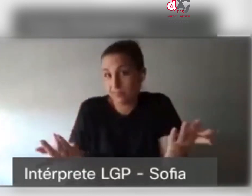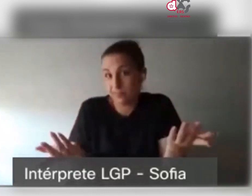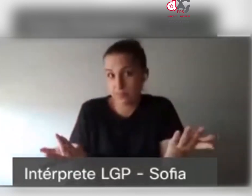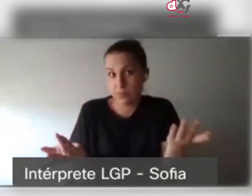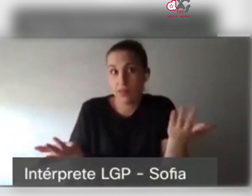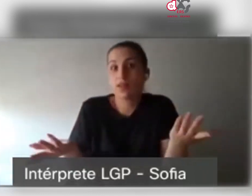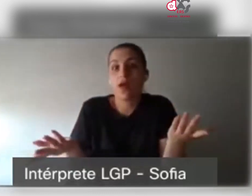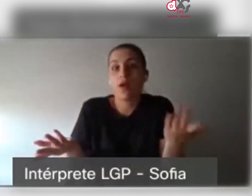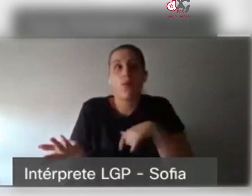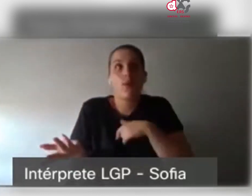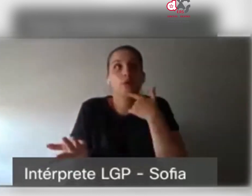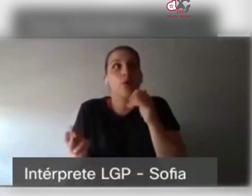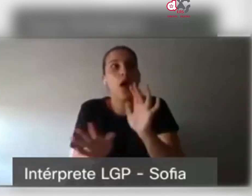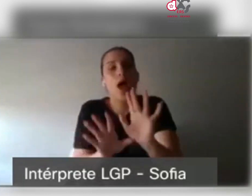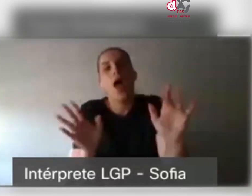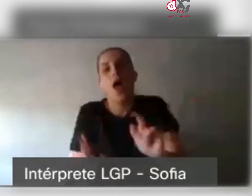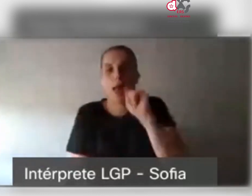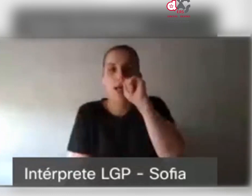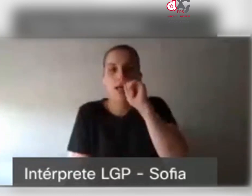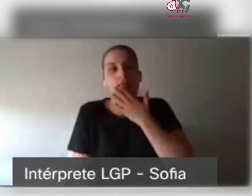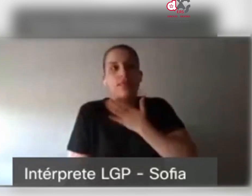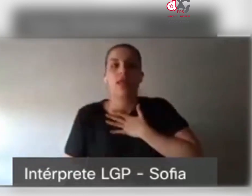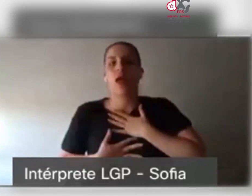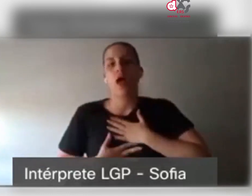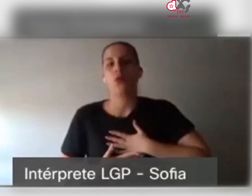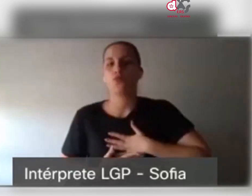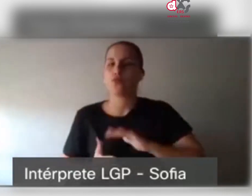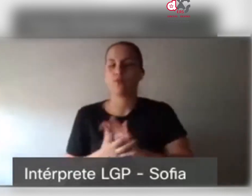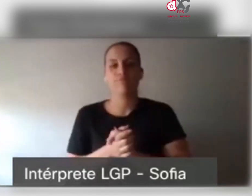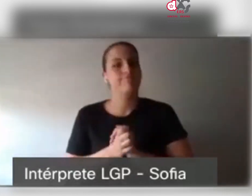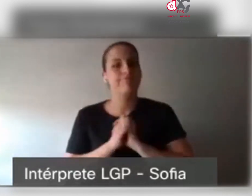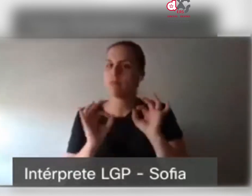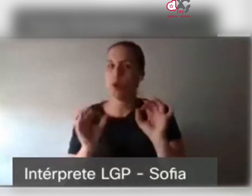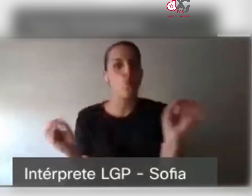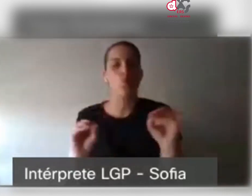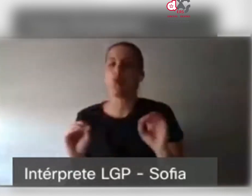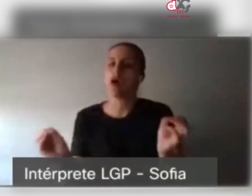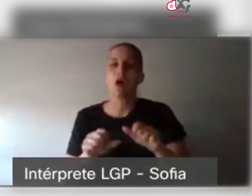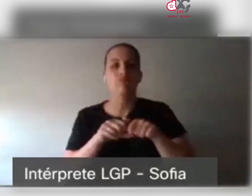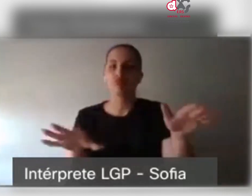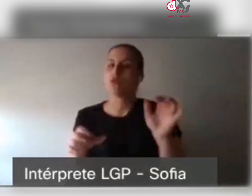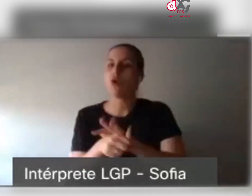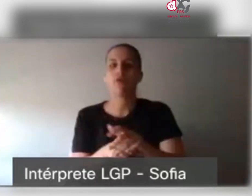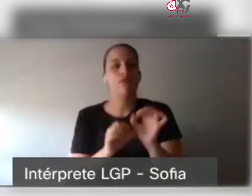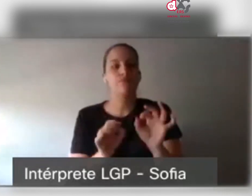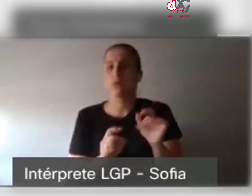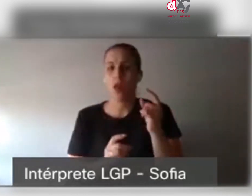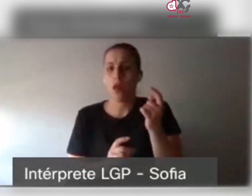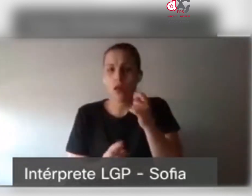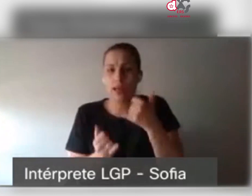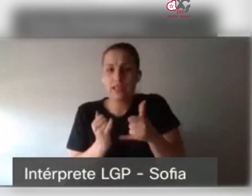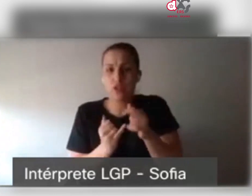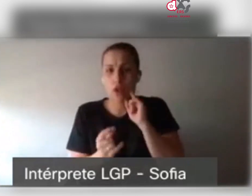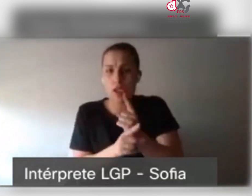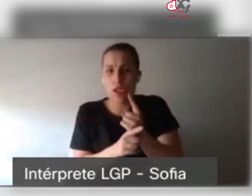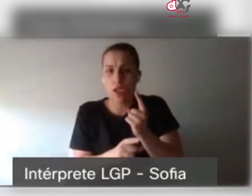não podemos assumir essa garantia do teste de PCR como uma garantia absoluta de que não existe risco de propagação da infecção. Não, ela continua a existir e